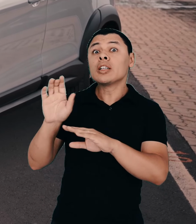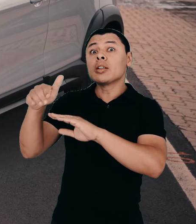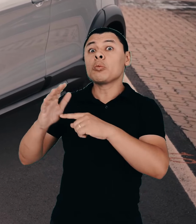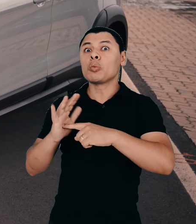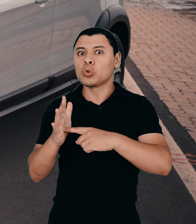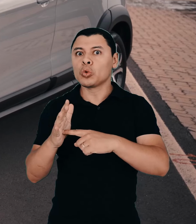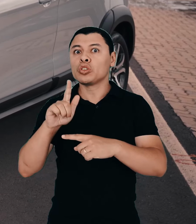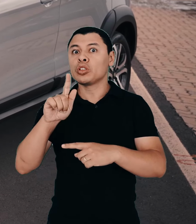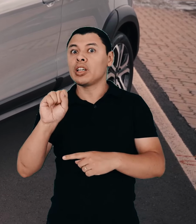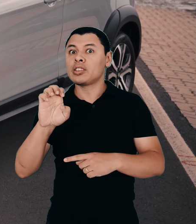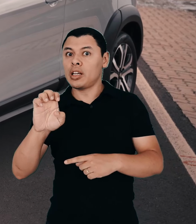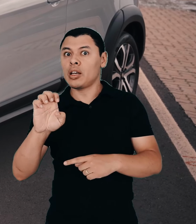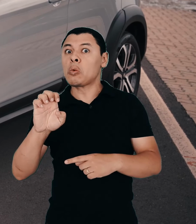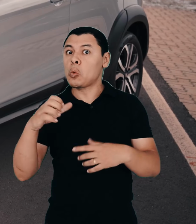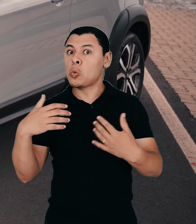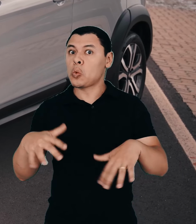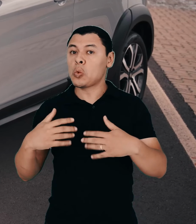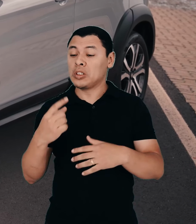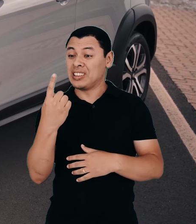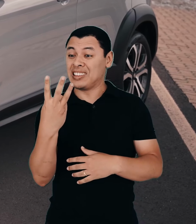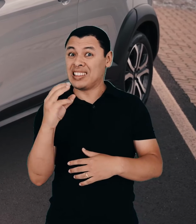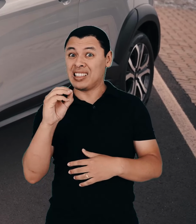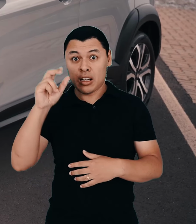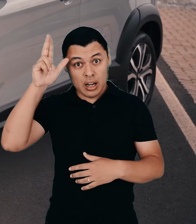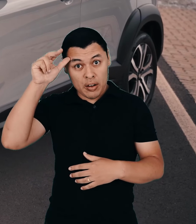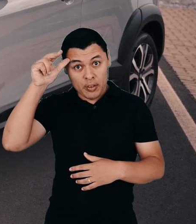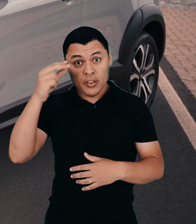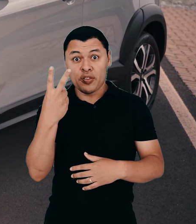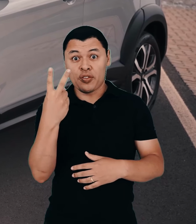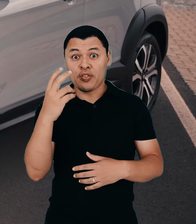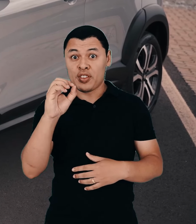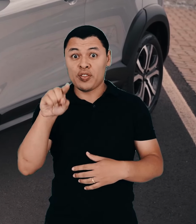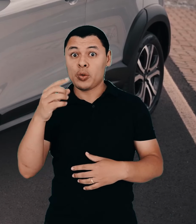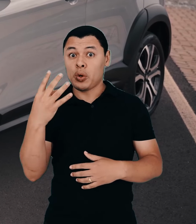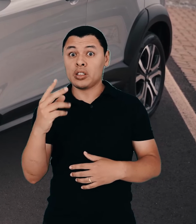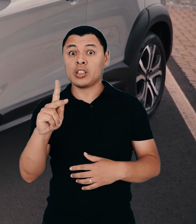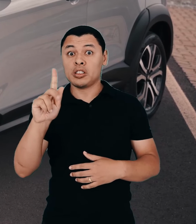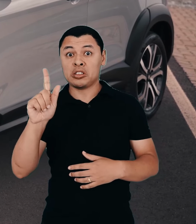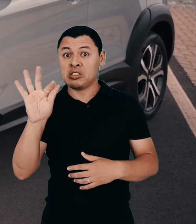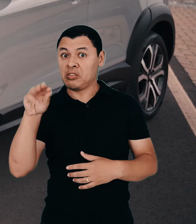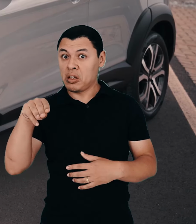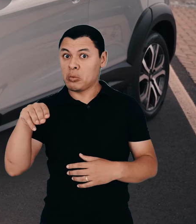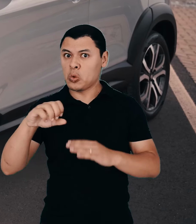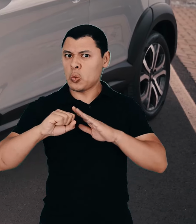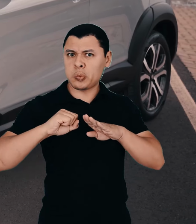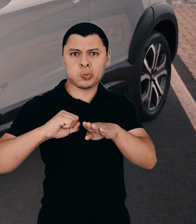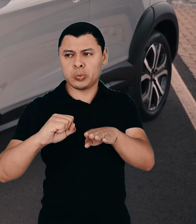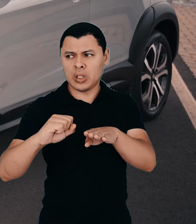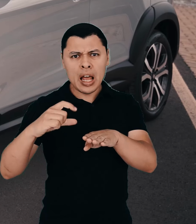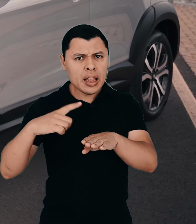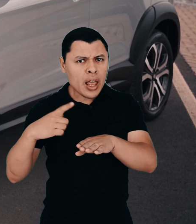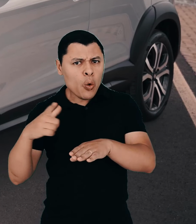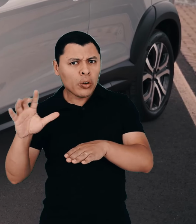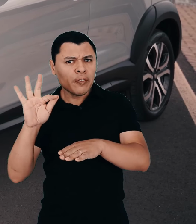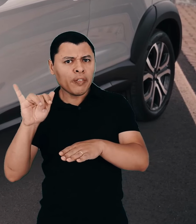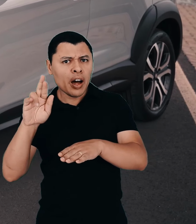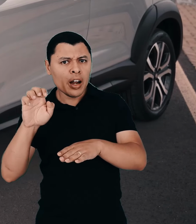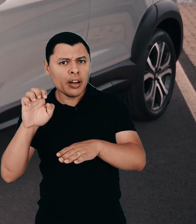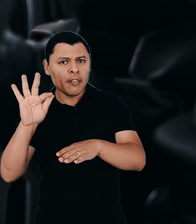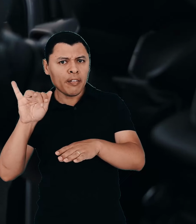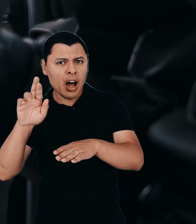GSE 1.0 turbo 3 cilindros em linha, 130 cavalos, 20,4 kgfm de torque? É verdade que tem uma versão Firefly